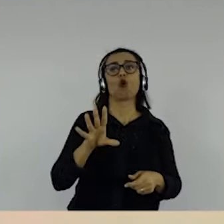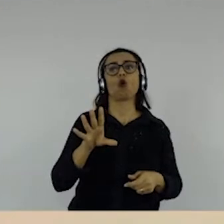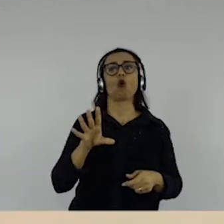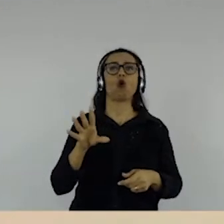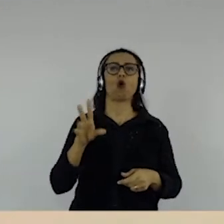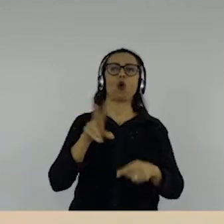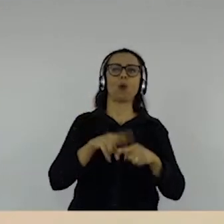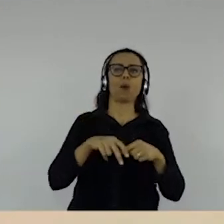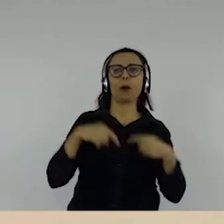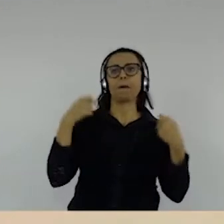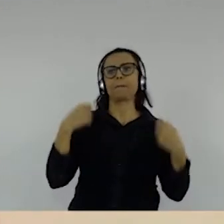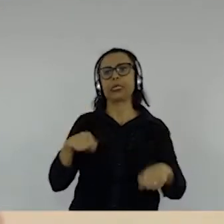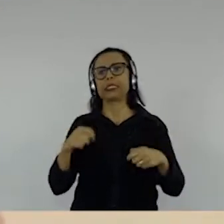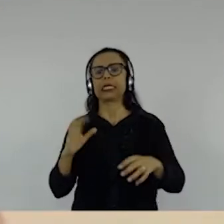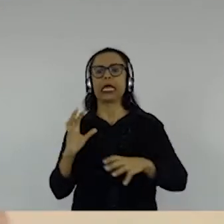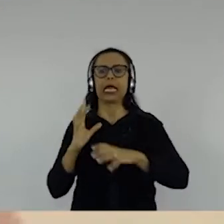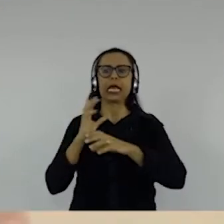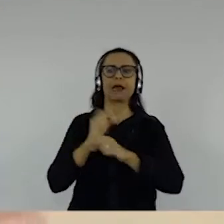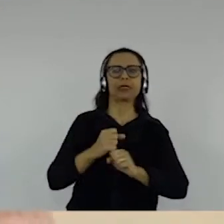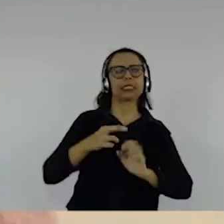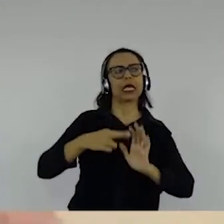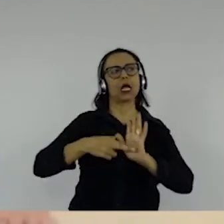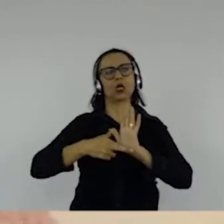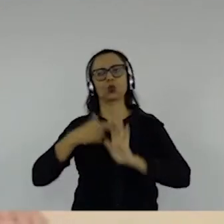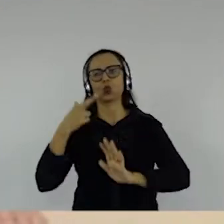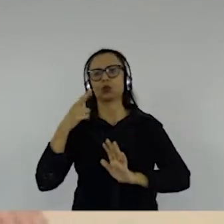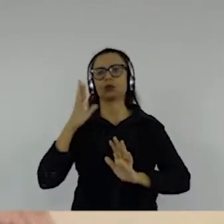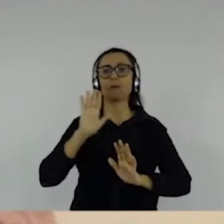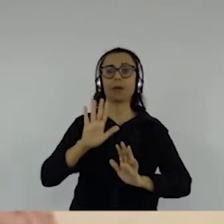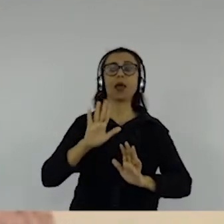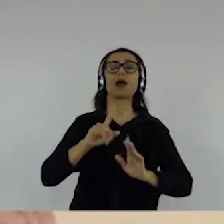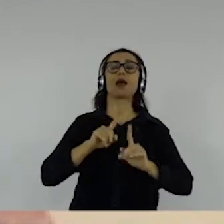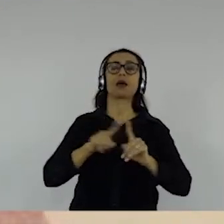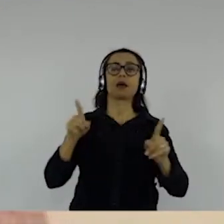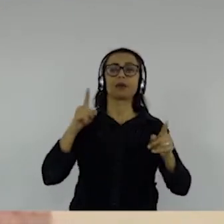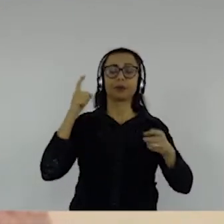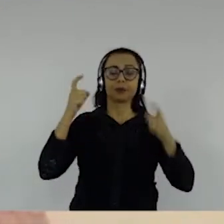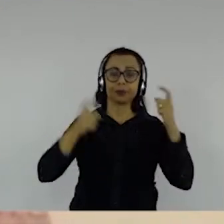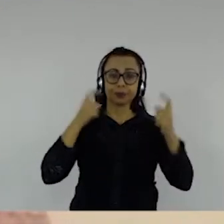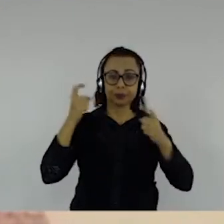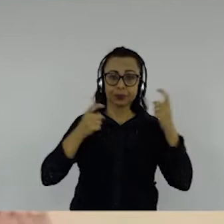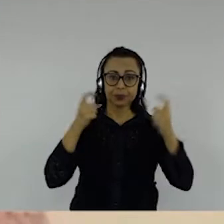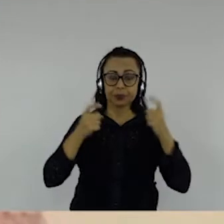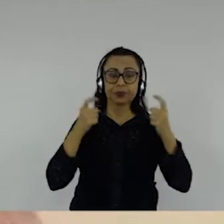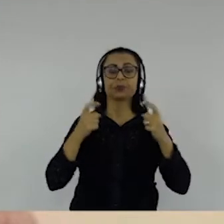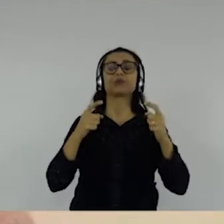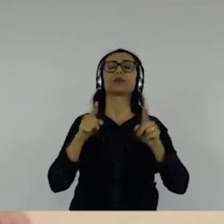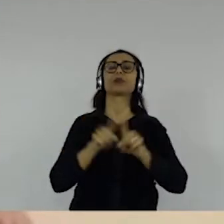justificar uma revisão, uma resolução, e daí até a preocupação que o ministro